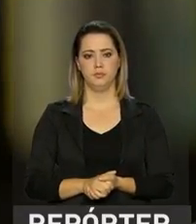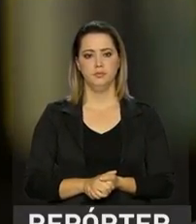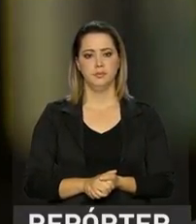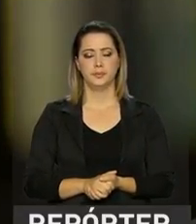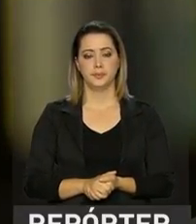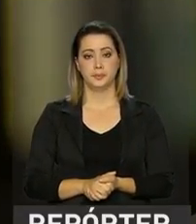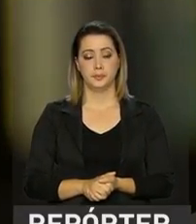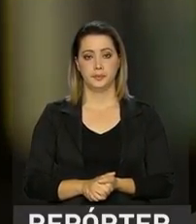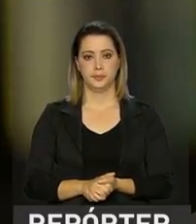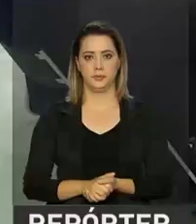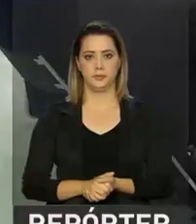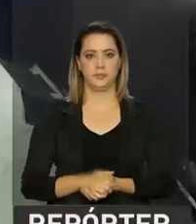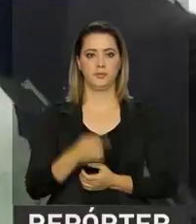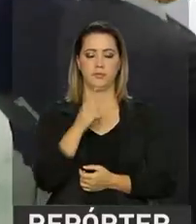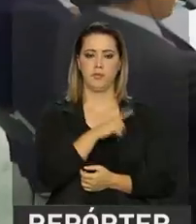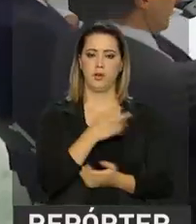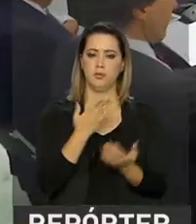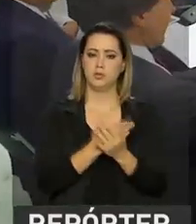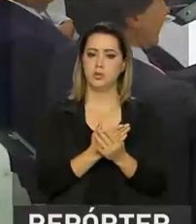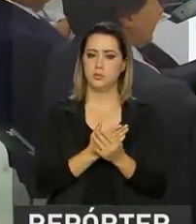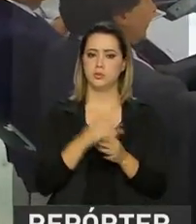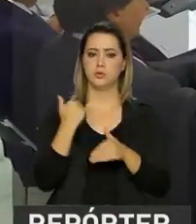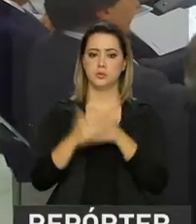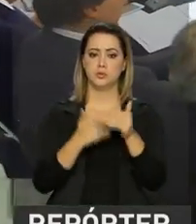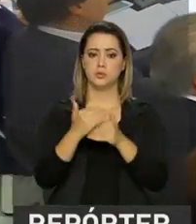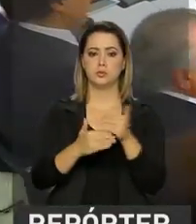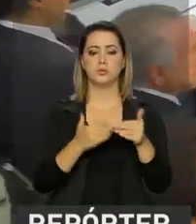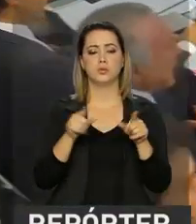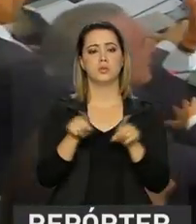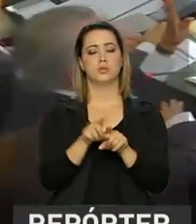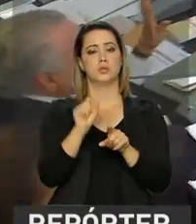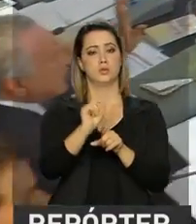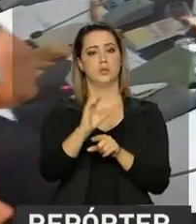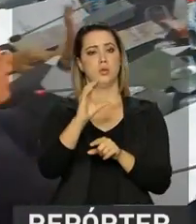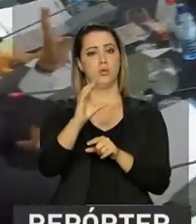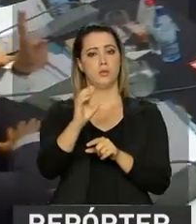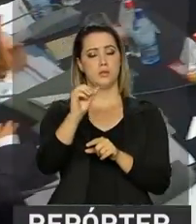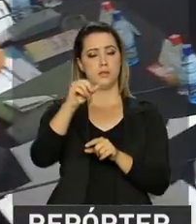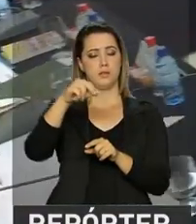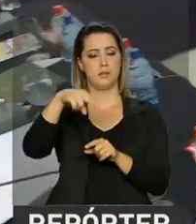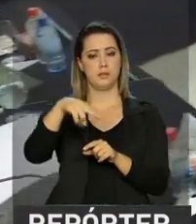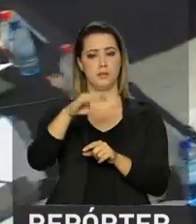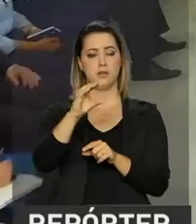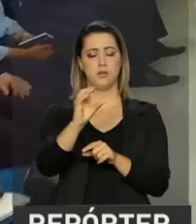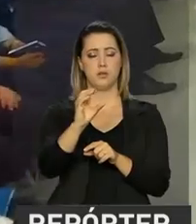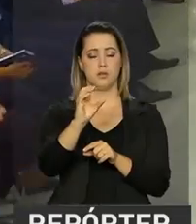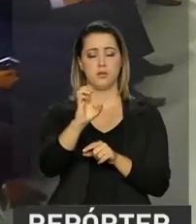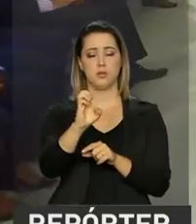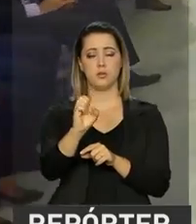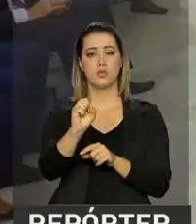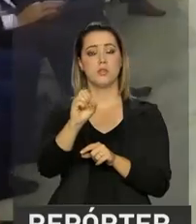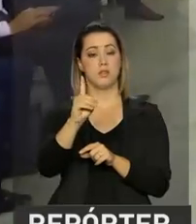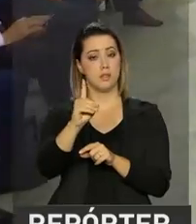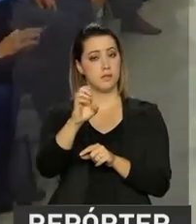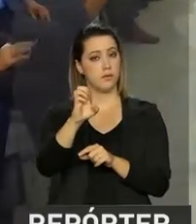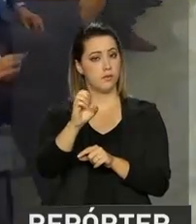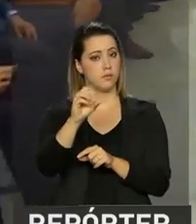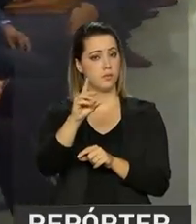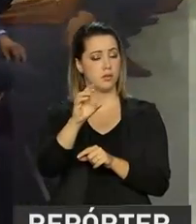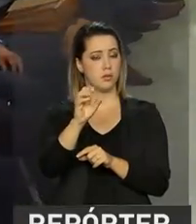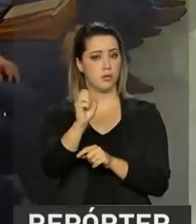Este processo foi conduzido pelo Conselho Nacional de Desenvolvimento Econômico e Social. Este é